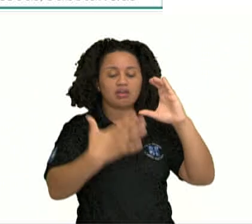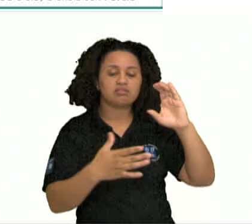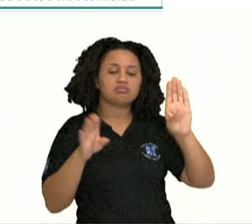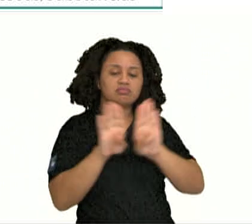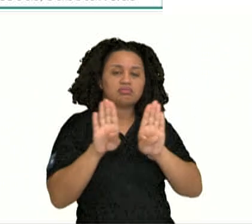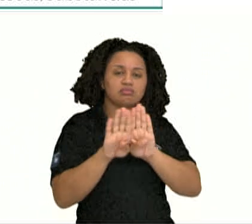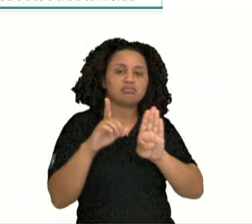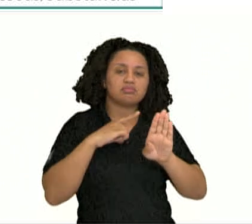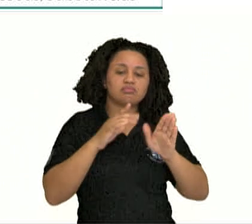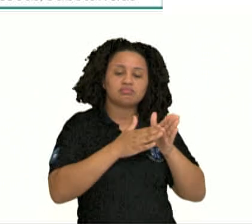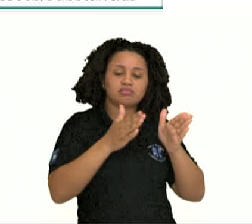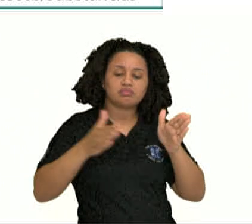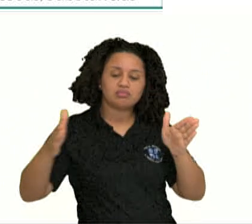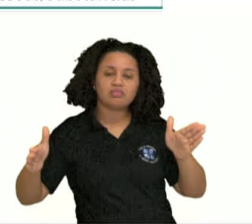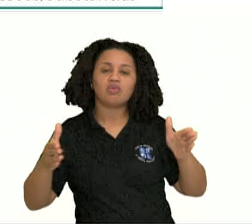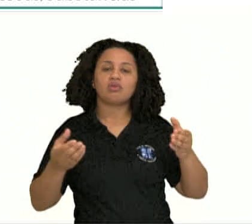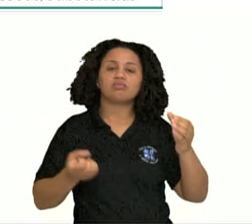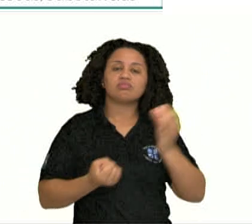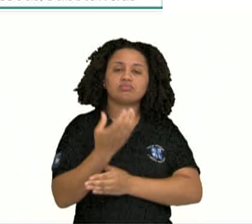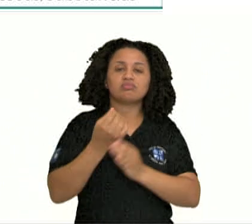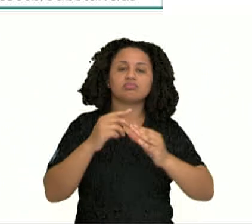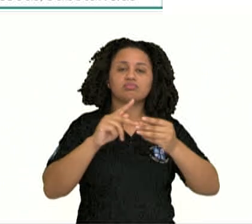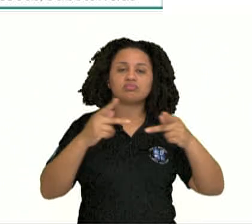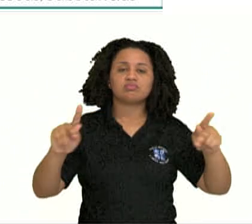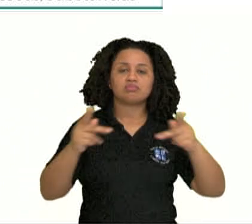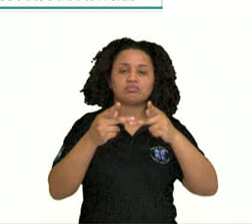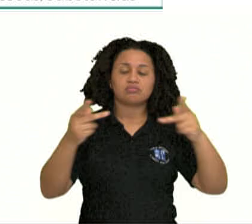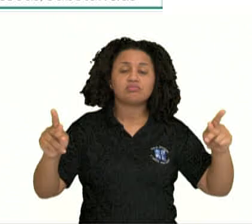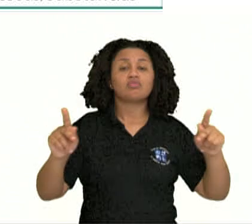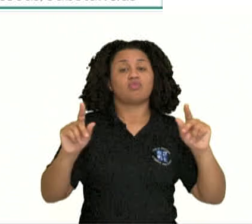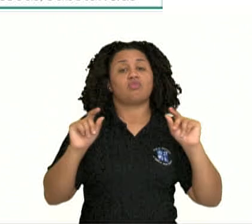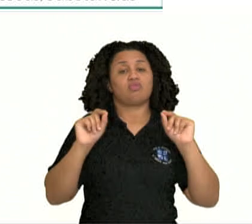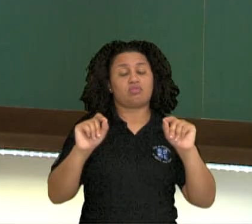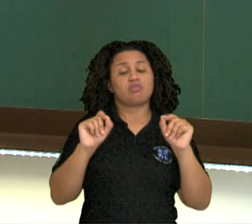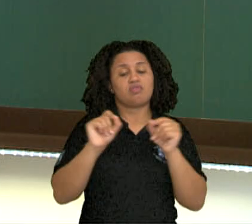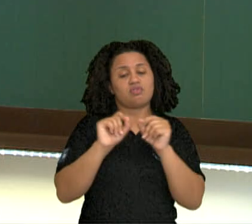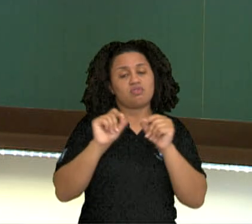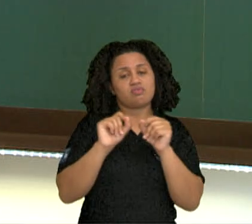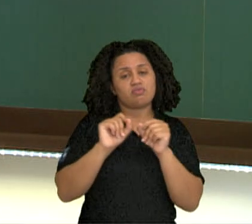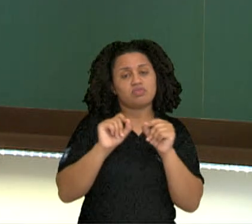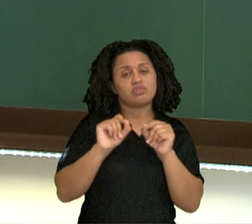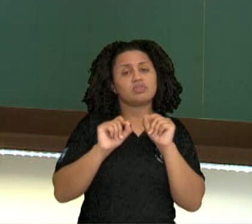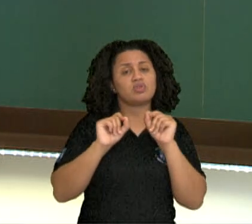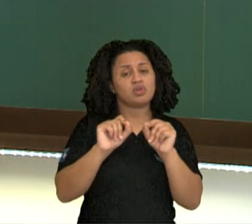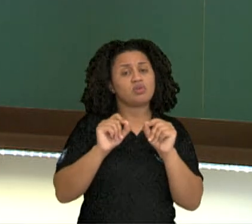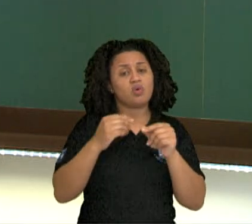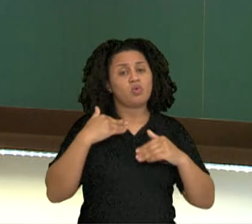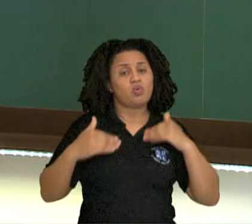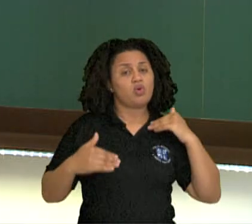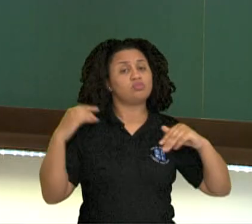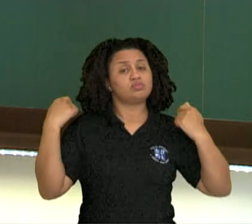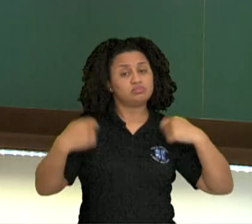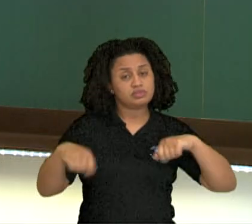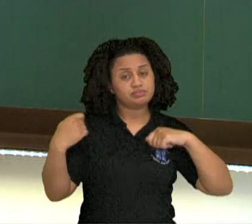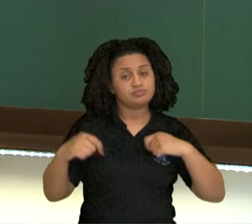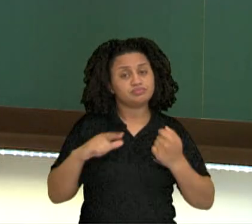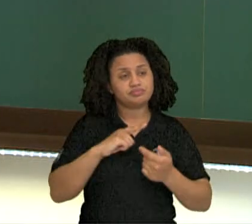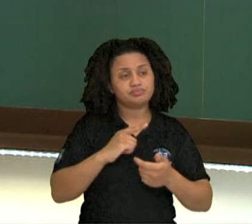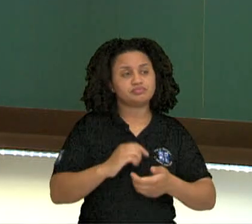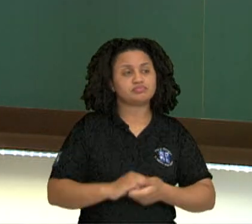tem também uma ordem de produção de proteínas que vão né no produzir aquilo que o corpo precisa